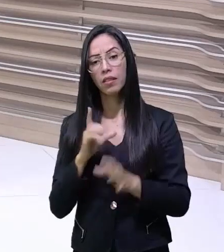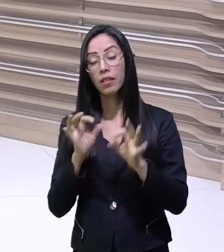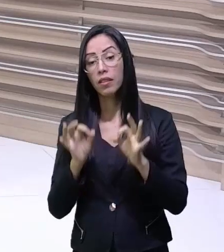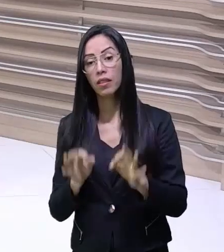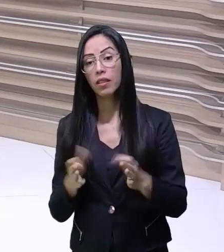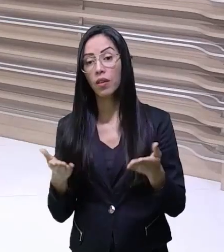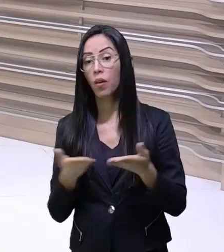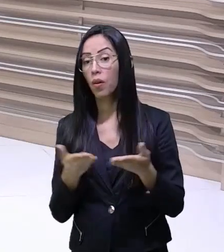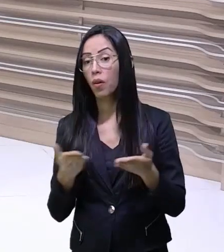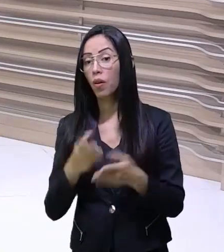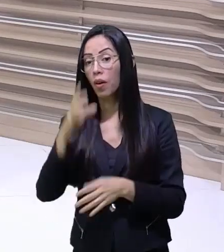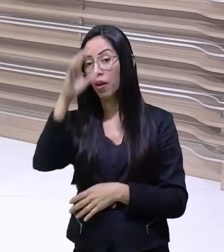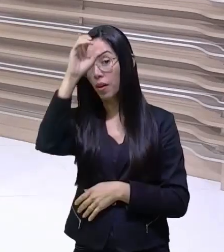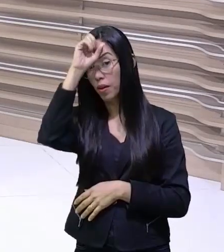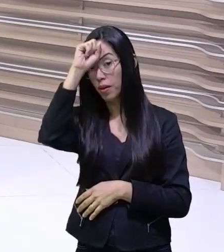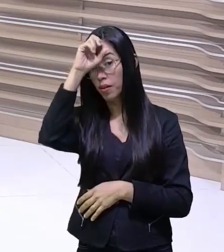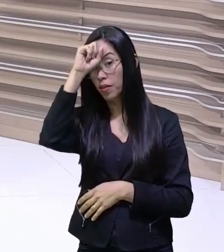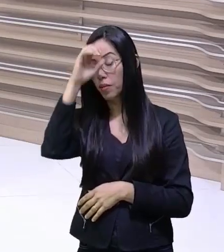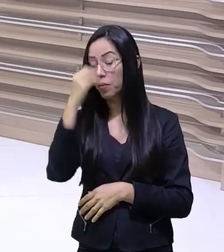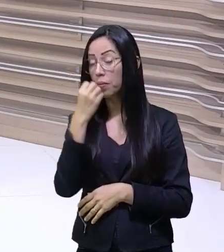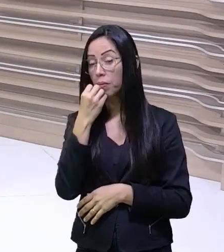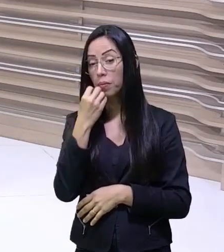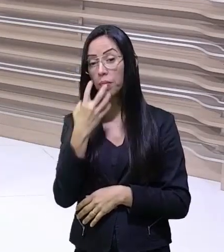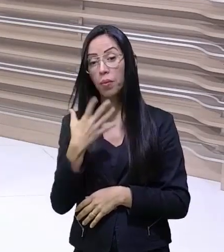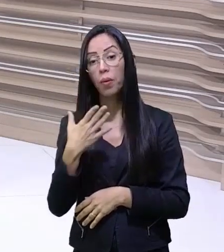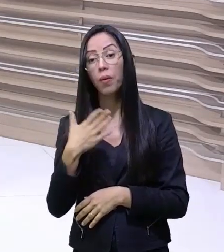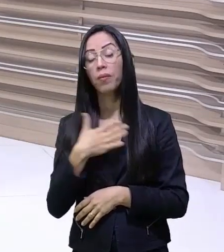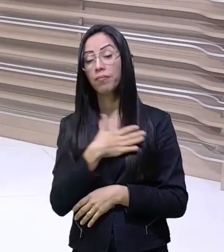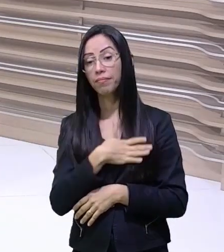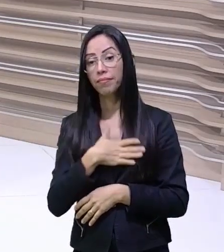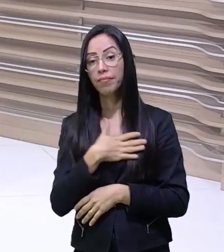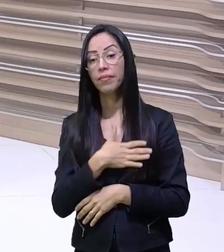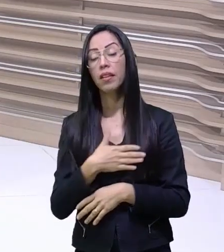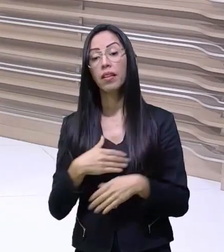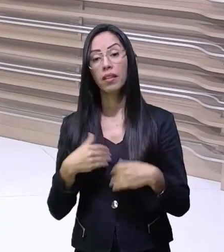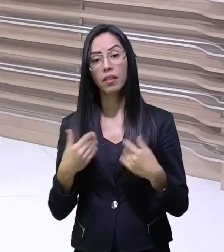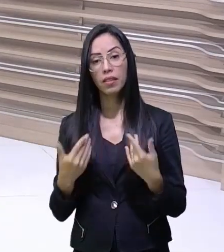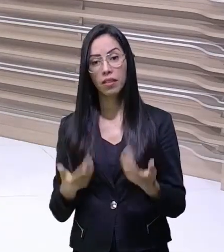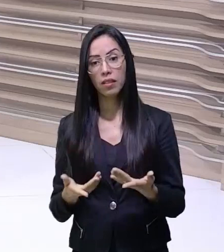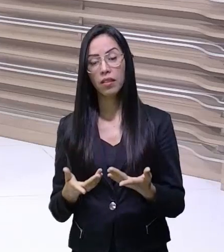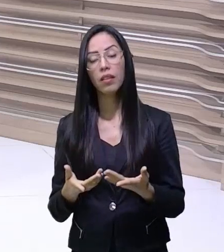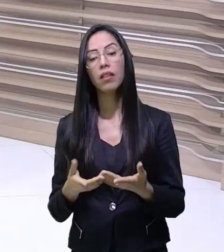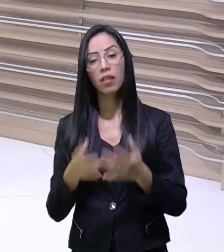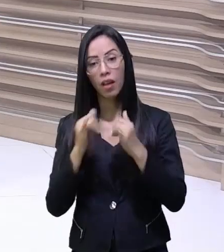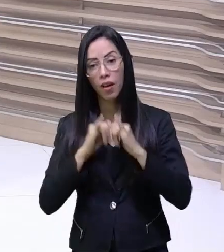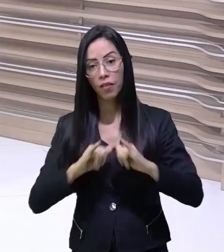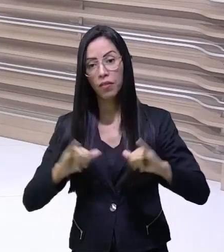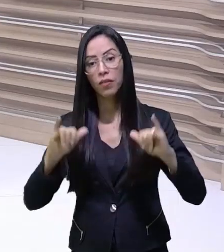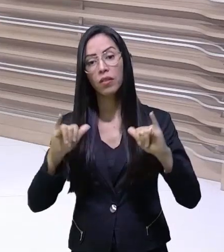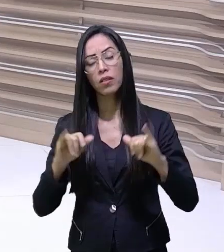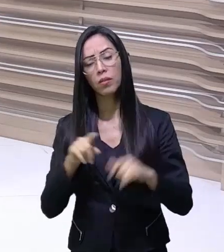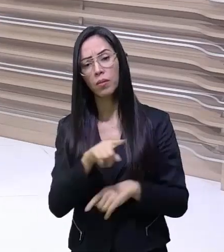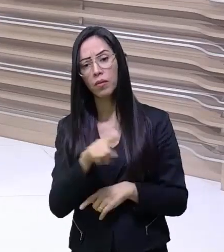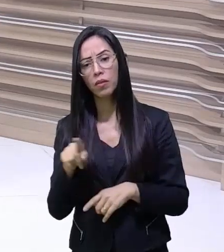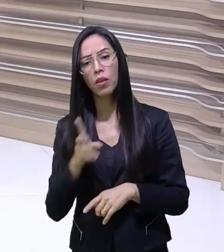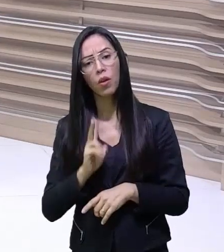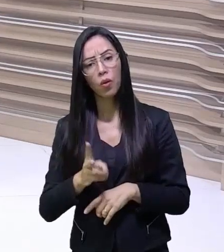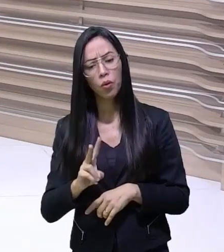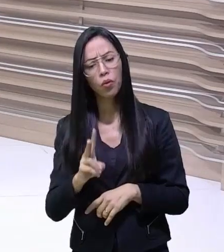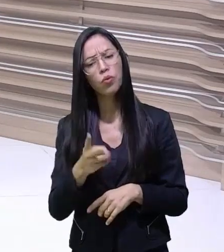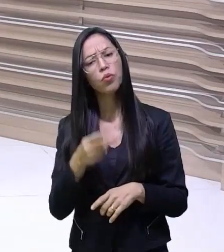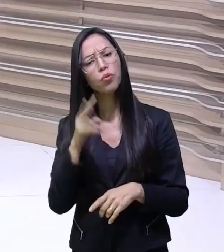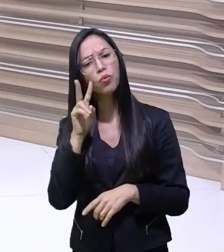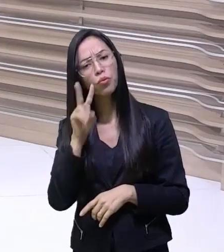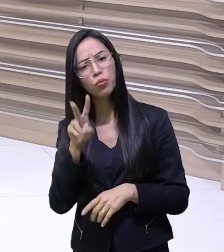hoje o aprendizado foi muito significativo e prazeroso. Então, crianças, eu tenho um recadinho para vocês. Continue assistindo às